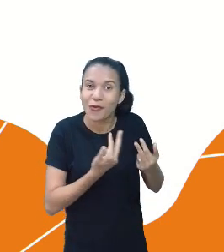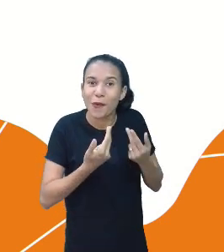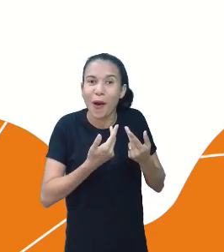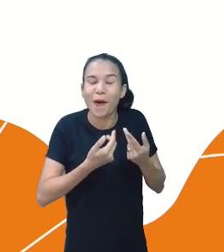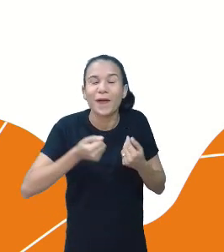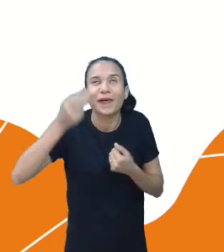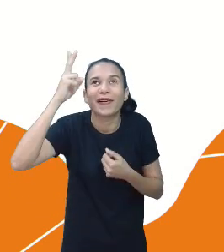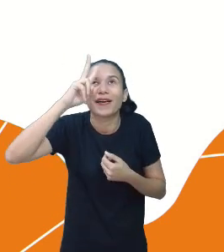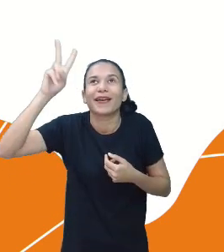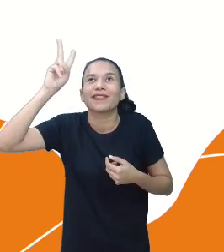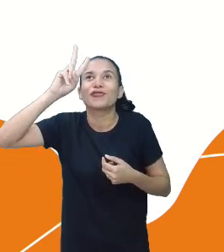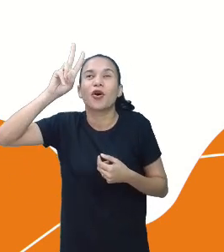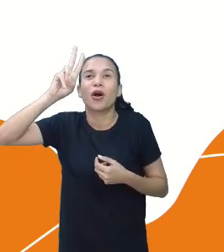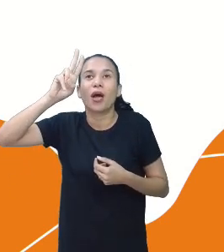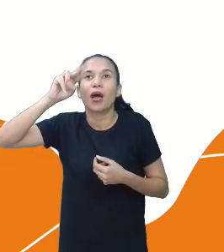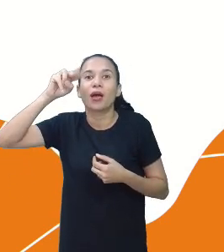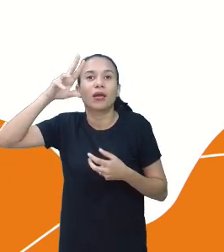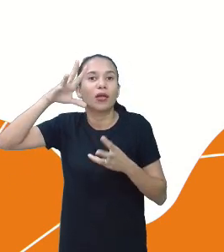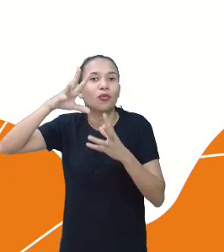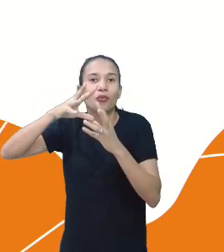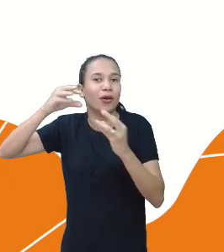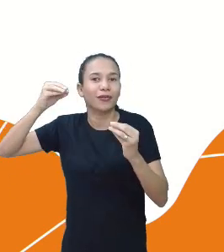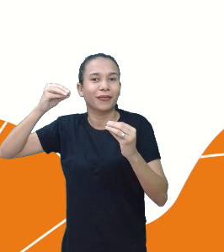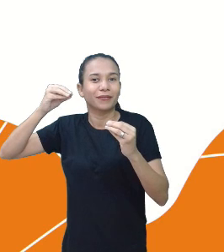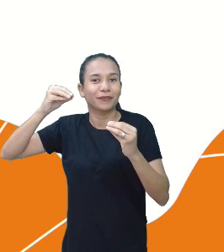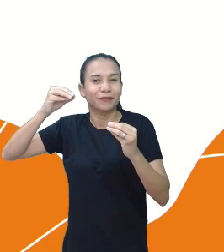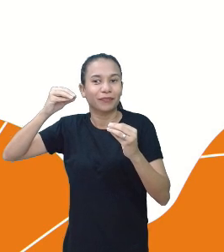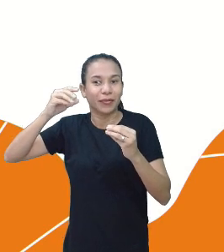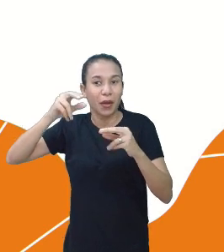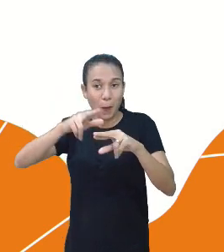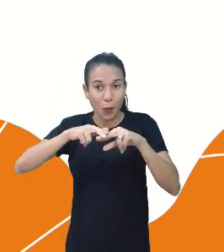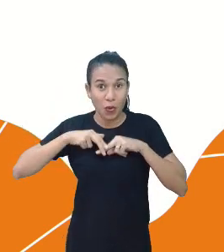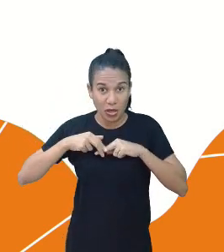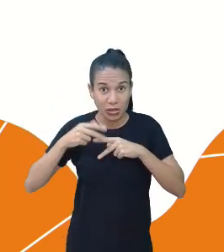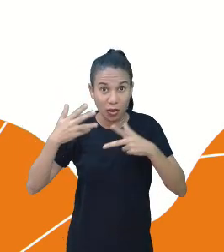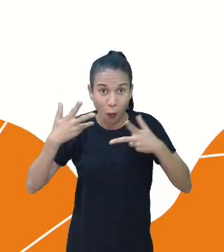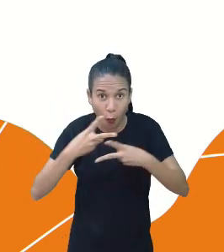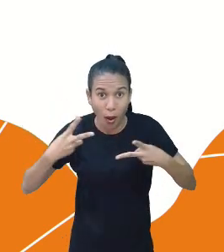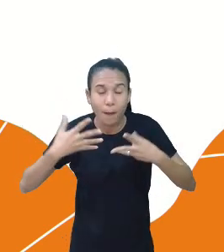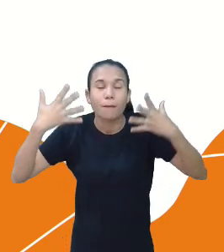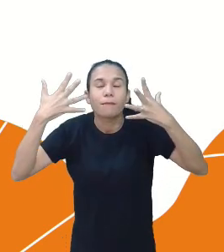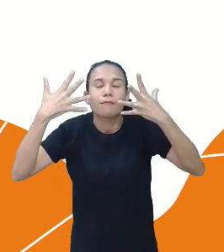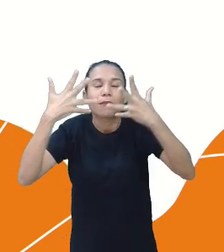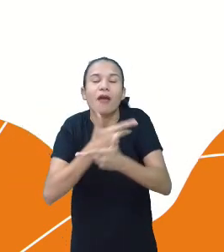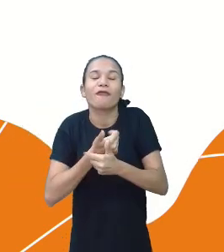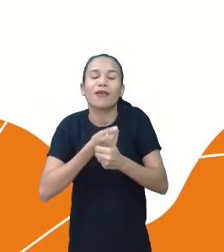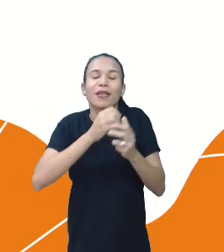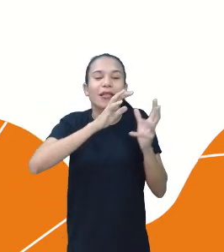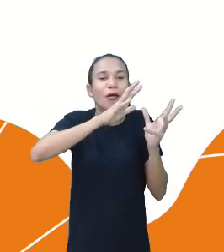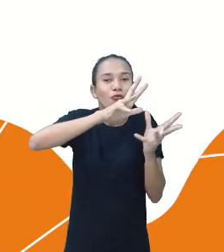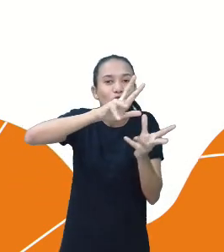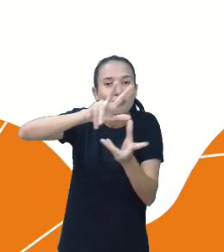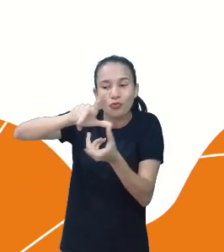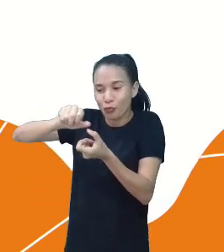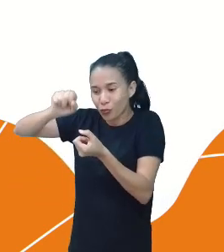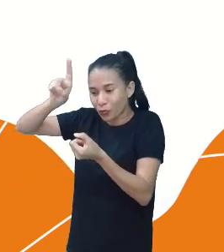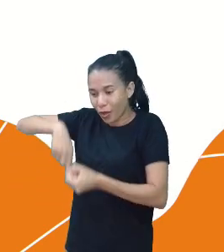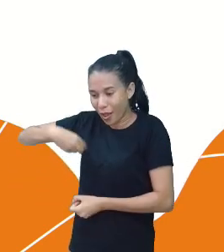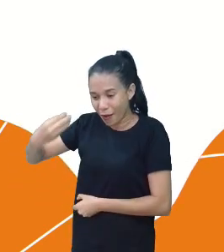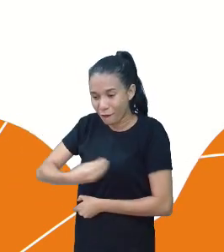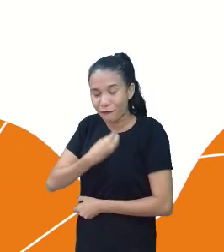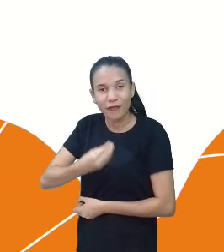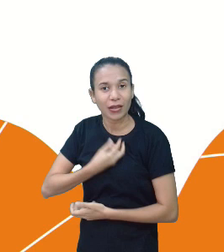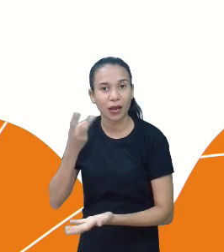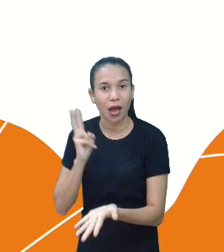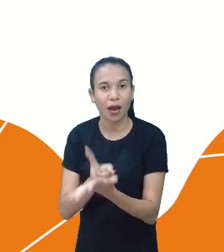trama, que não se desfaz. E a coisa mais divina que há no mundo é viver cada